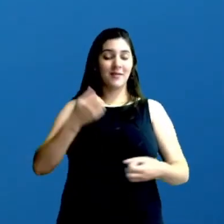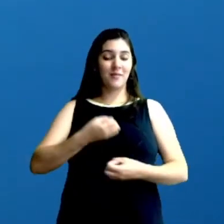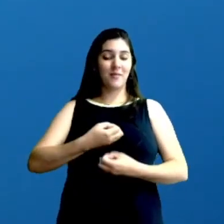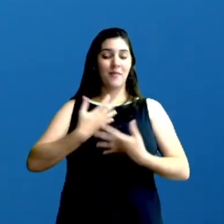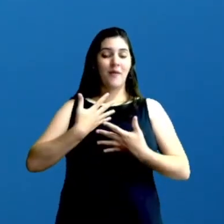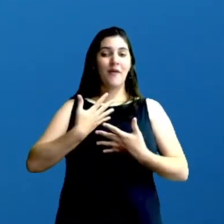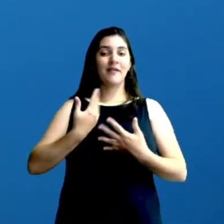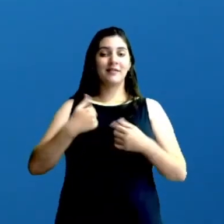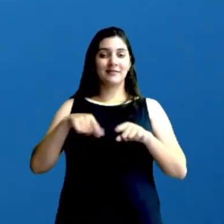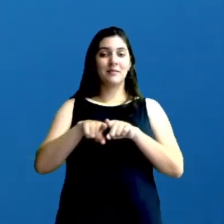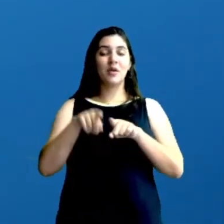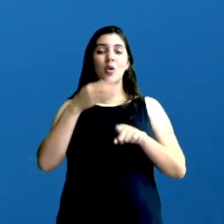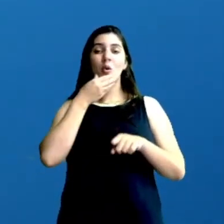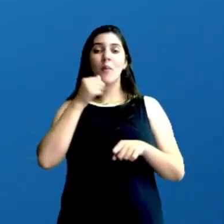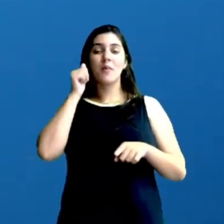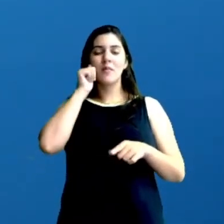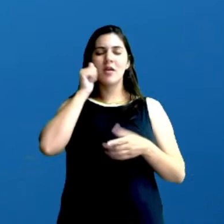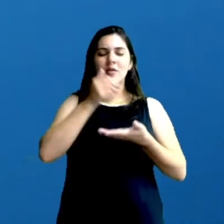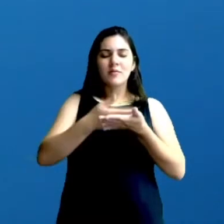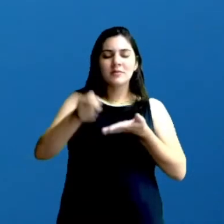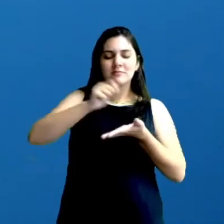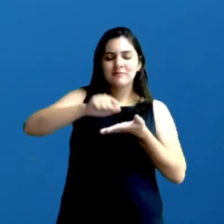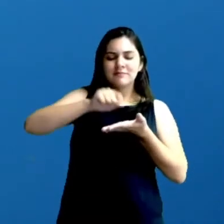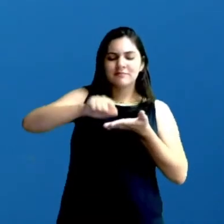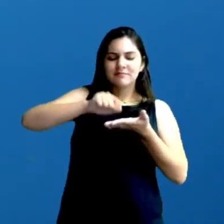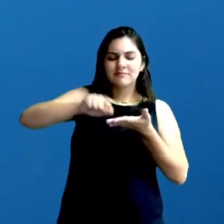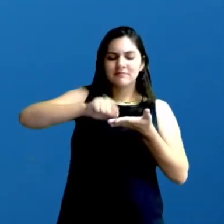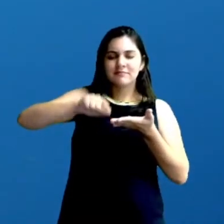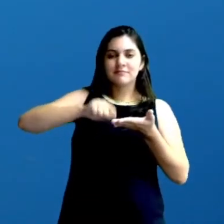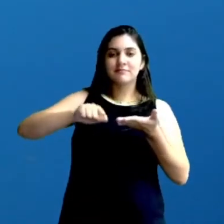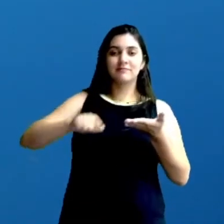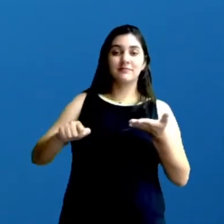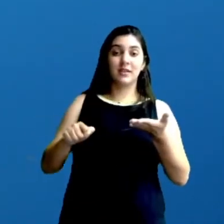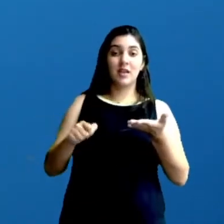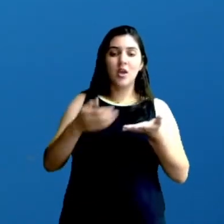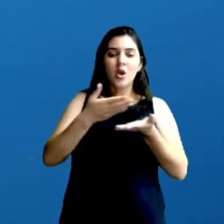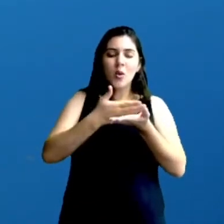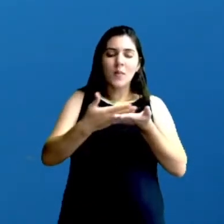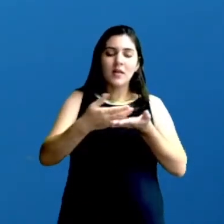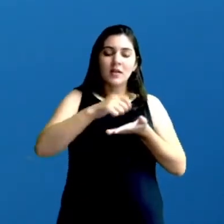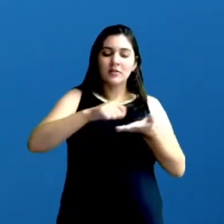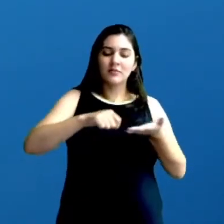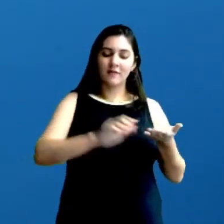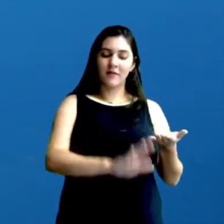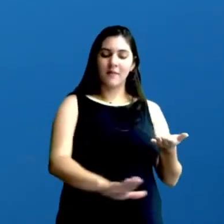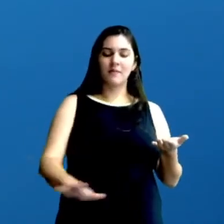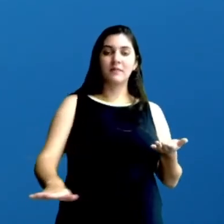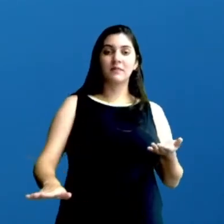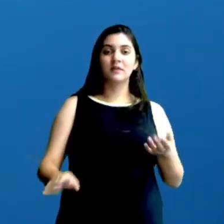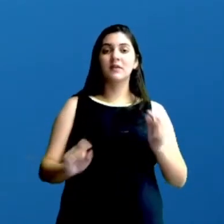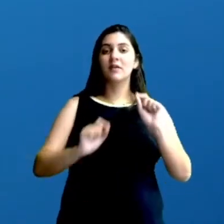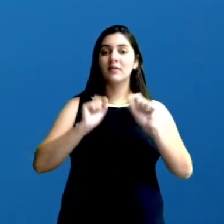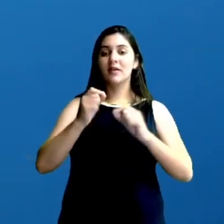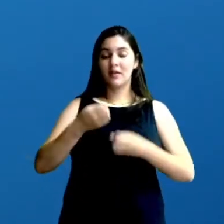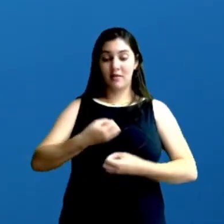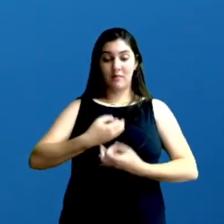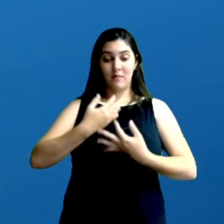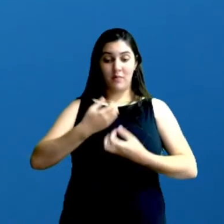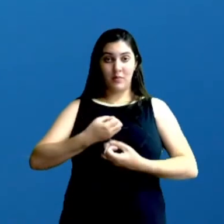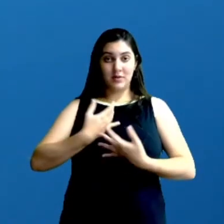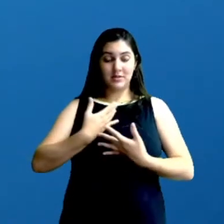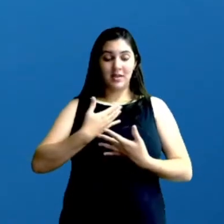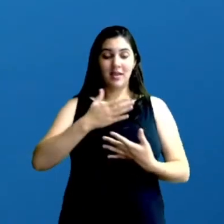e poetisas que começaram a escrever escrever pra gente miúda feito você aí de casa chamado a questão das poesias